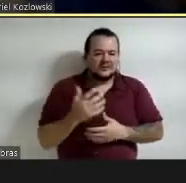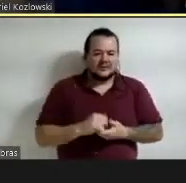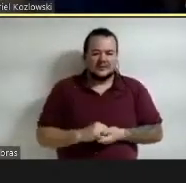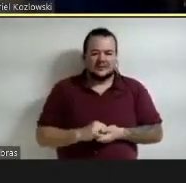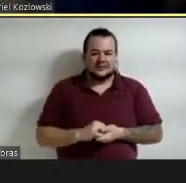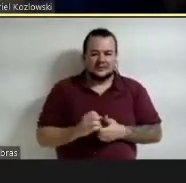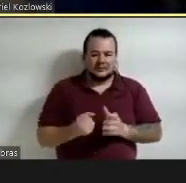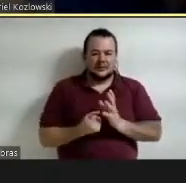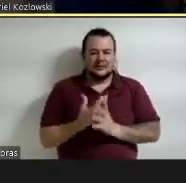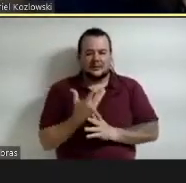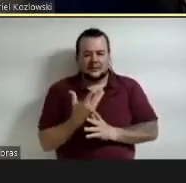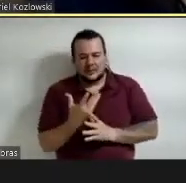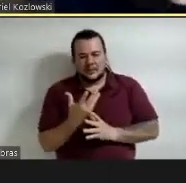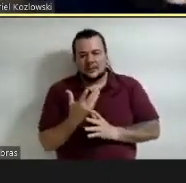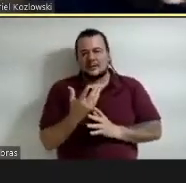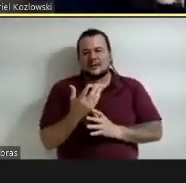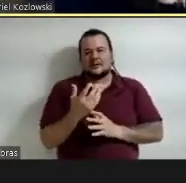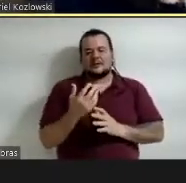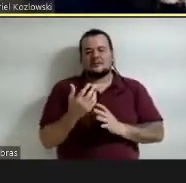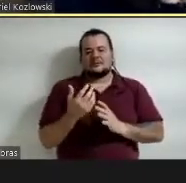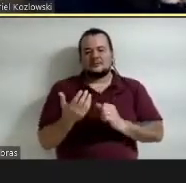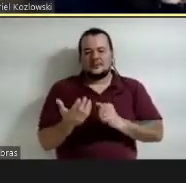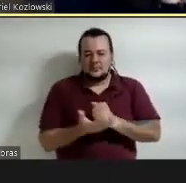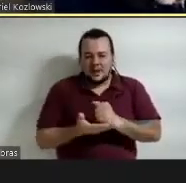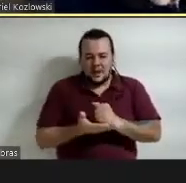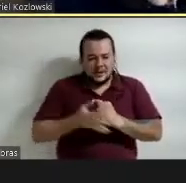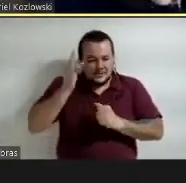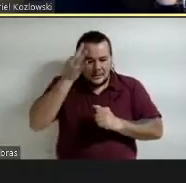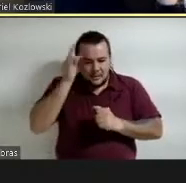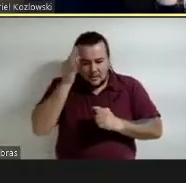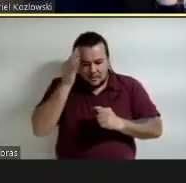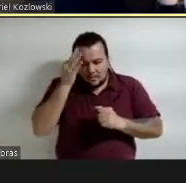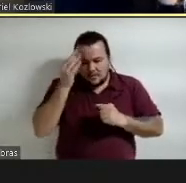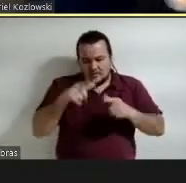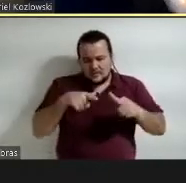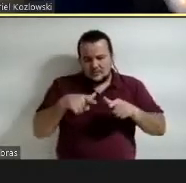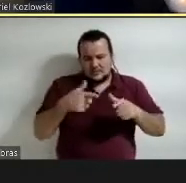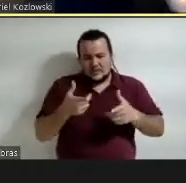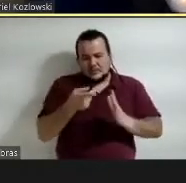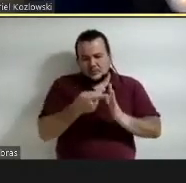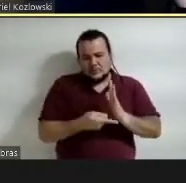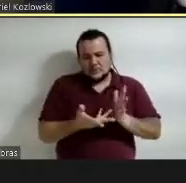criar a fundação teórica desse trabalho. Ou seja, não é